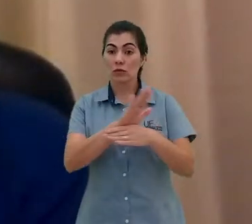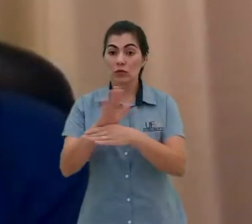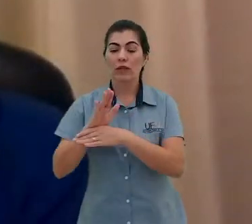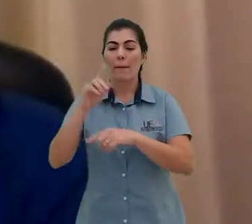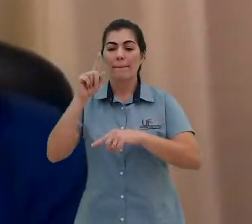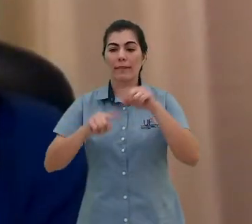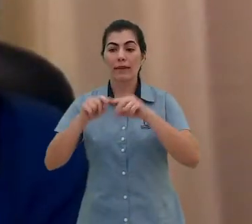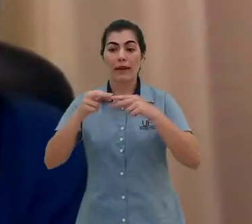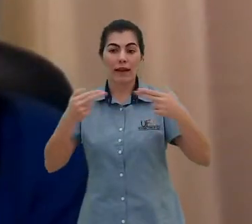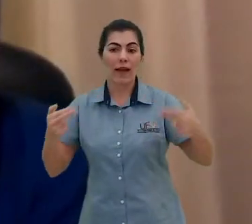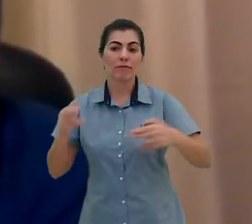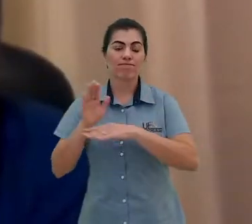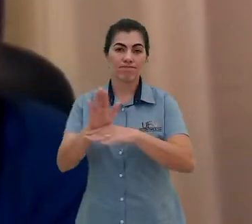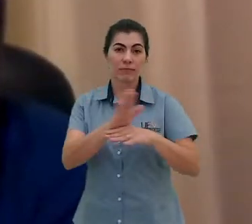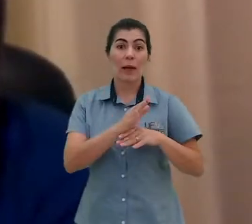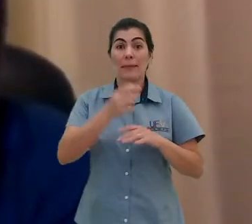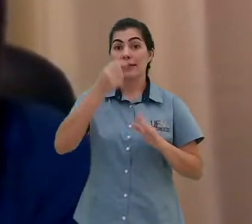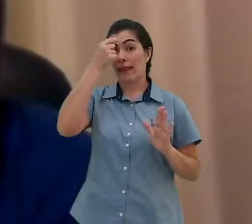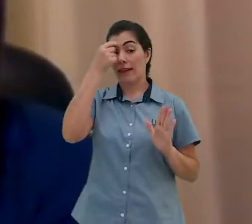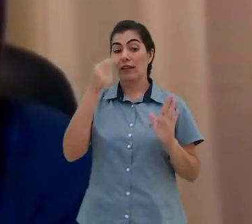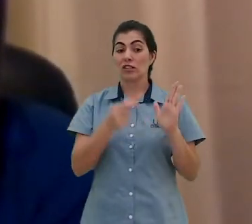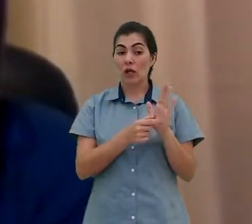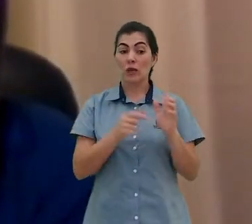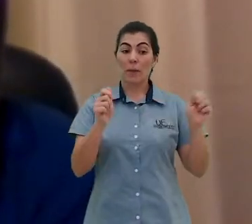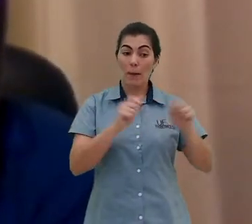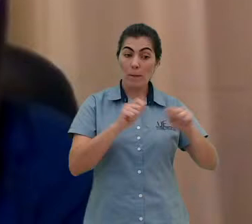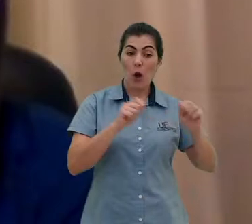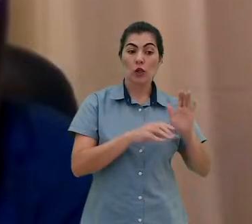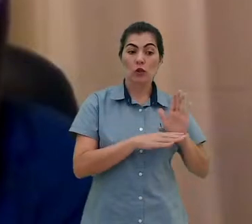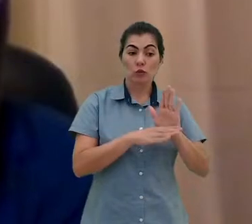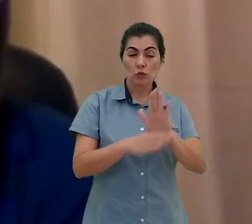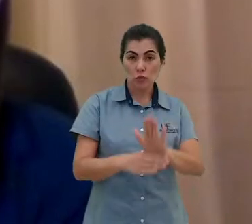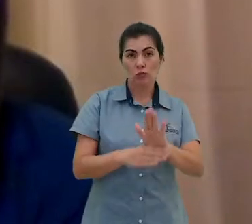né? Mas a inteligência artificial acho que pode ajudar nessa questão